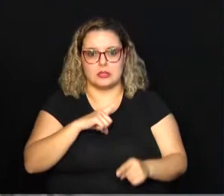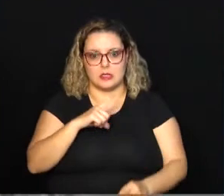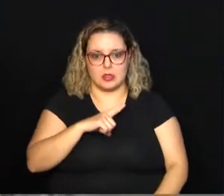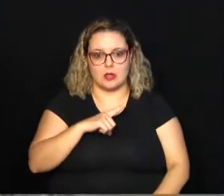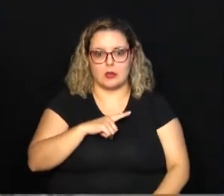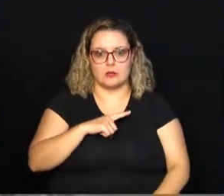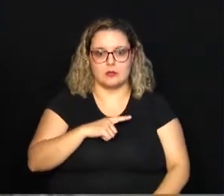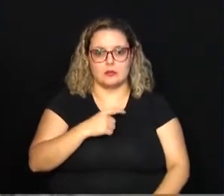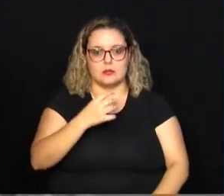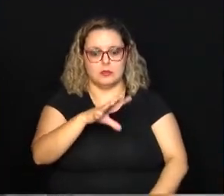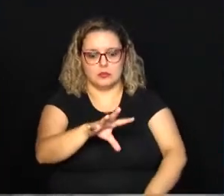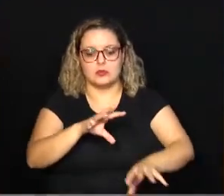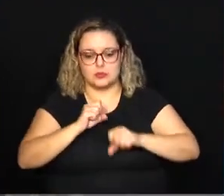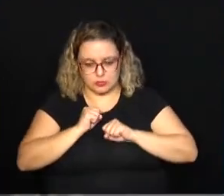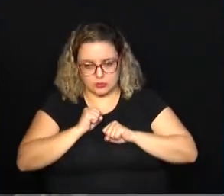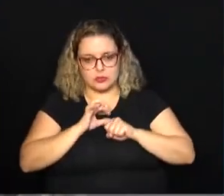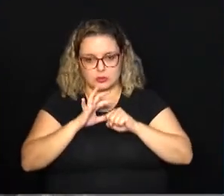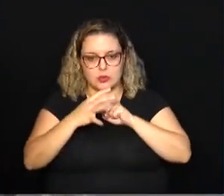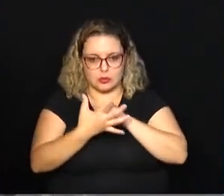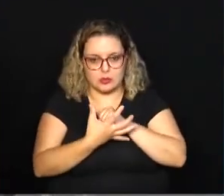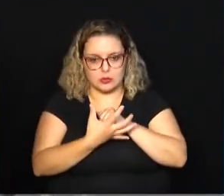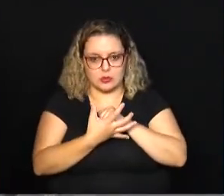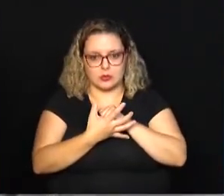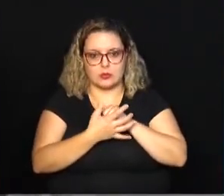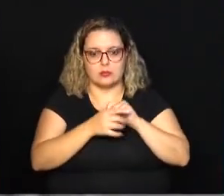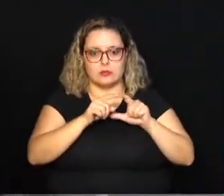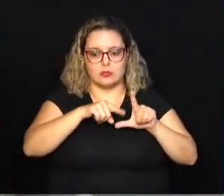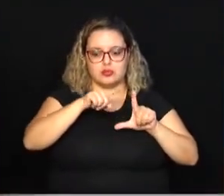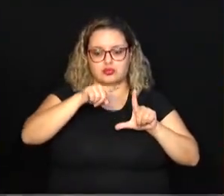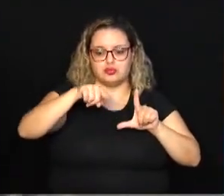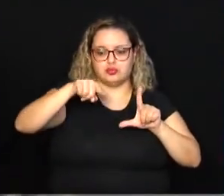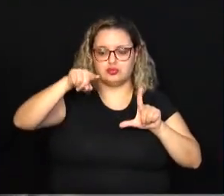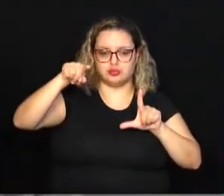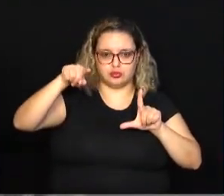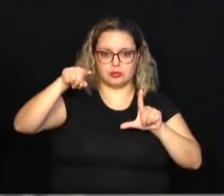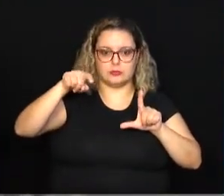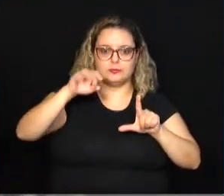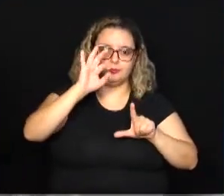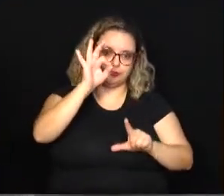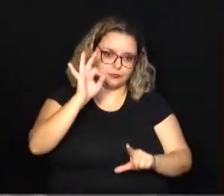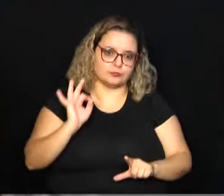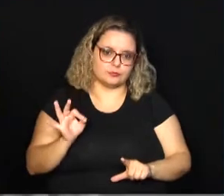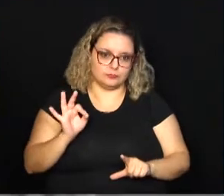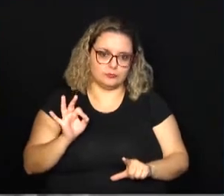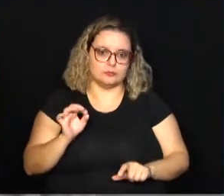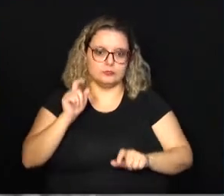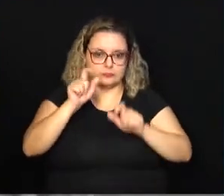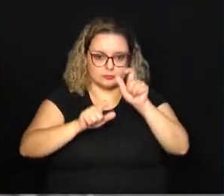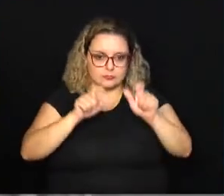da contaminação. Com o aumento da contaminação, a porcentagem das pessoas que